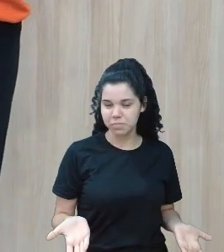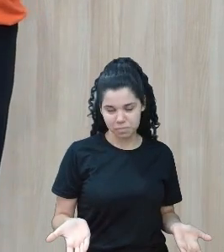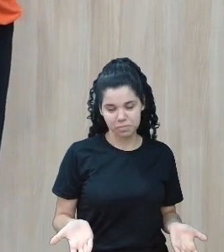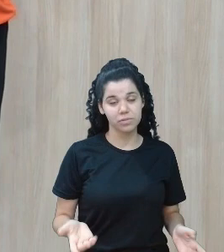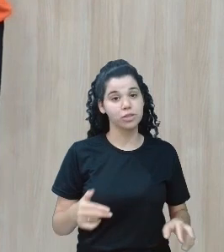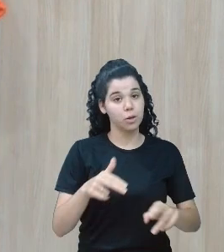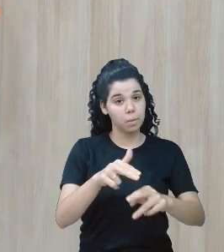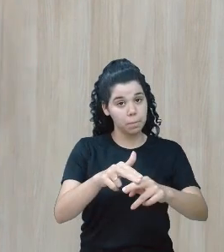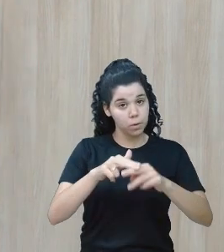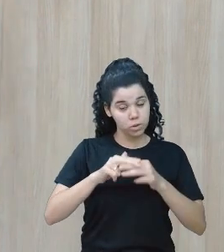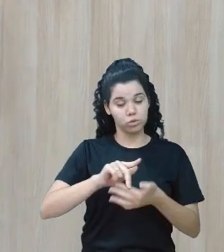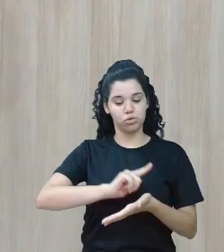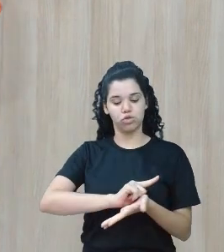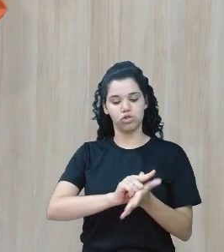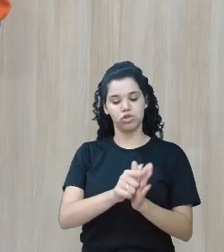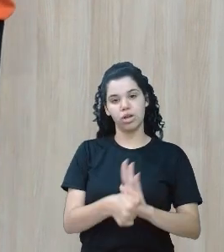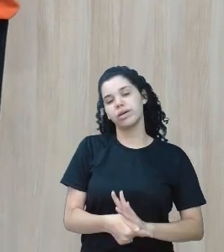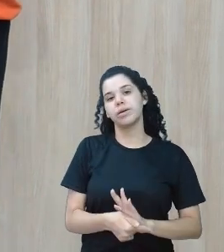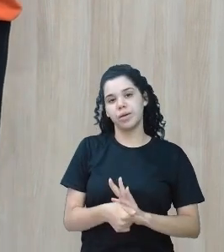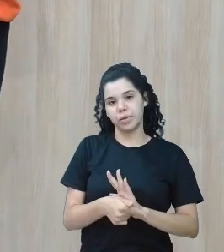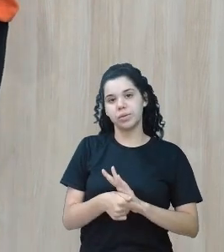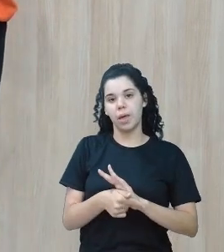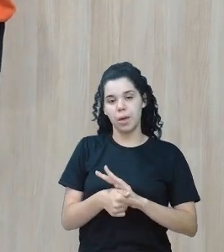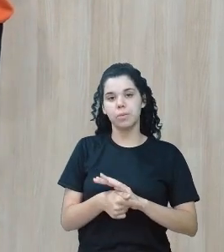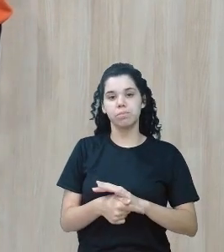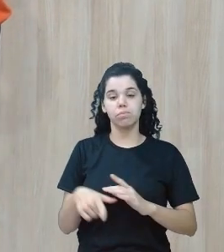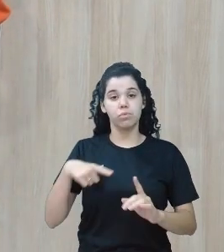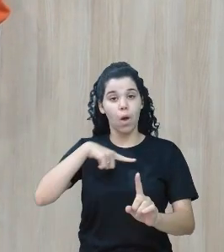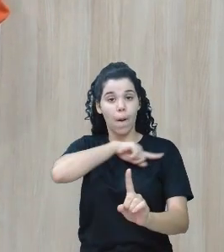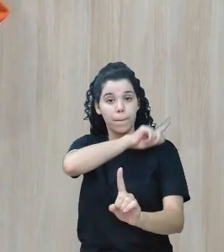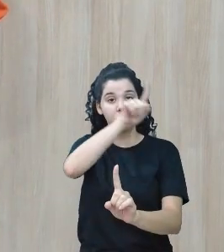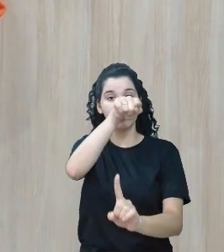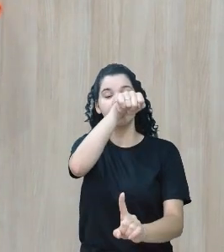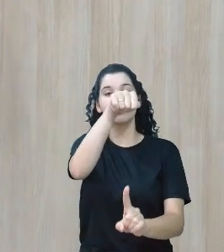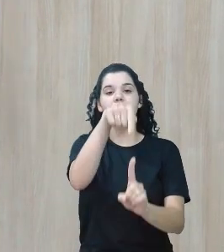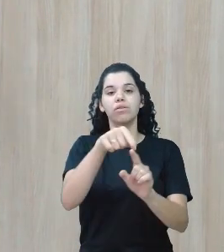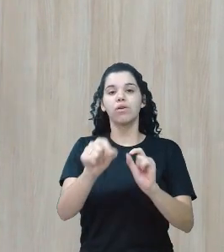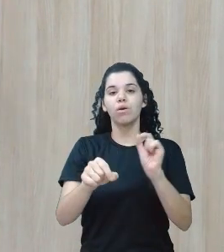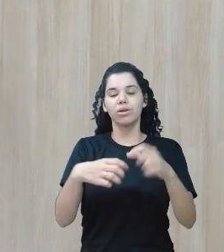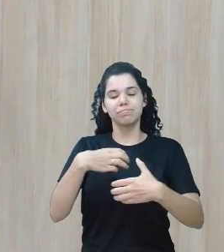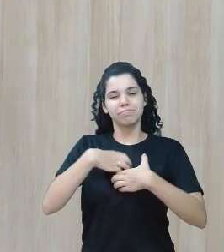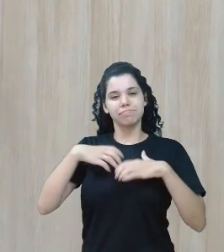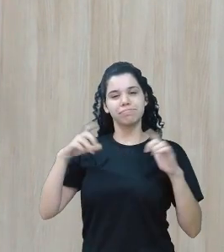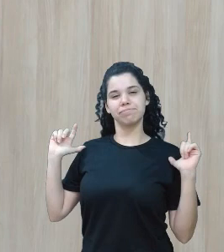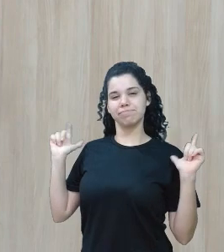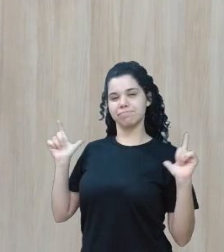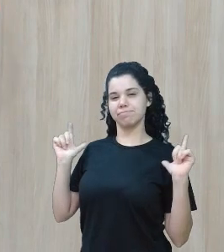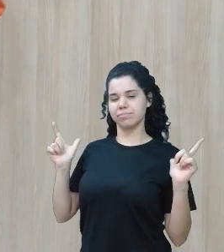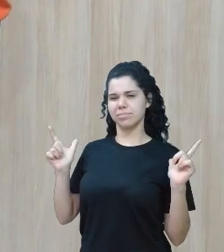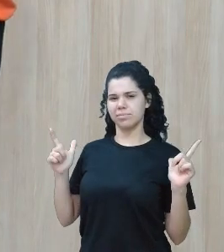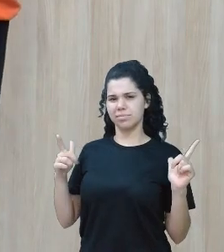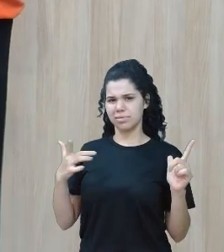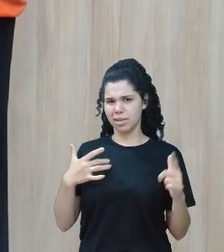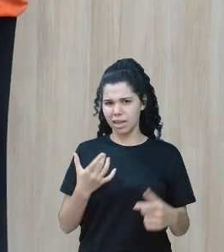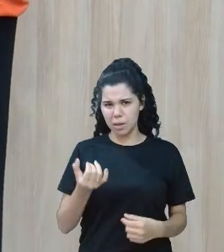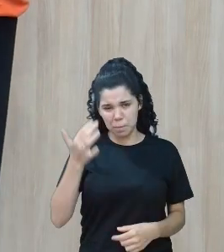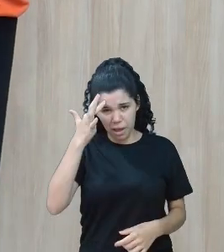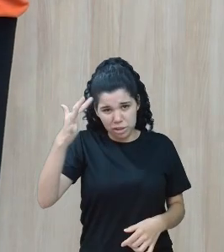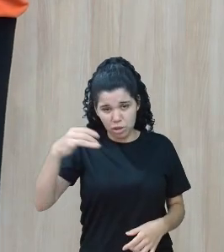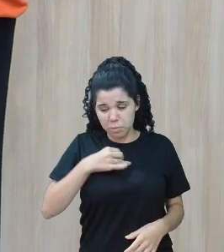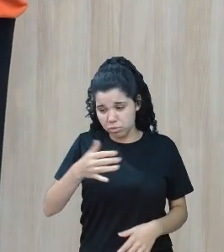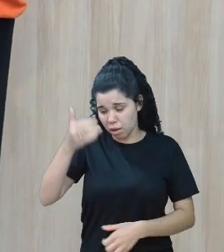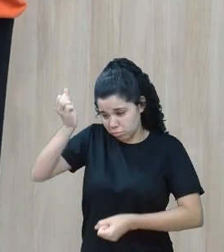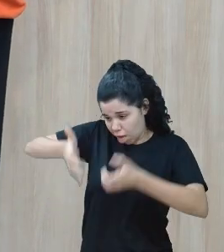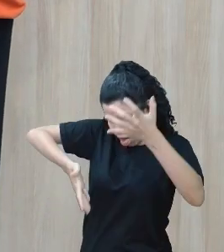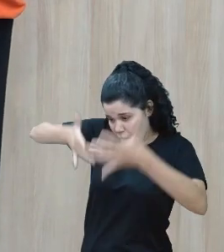o gênero piada, ele é feito, ele tem a finalidade, por exemplo, de divertir. Tem coisa pior no mundo, você contar uma piada para